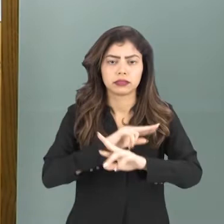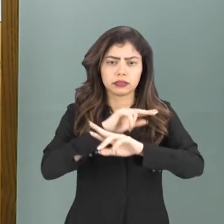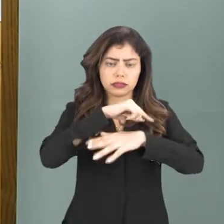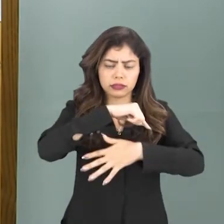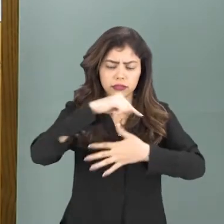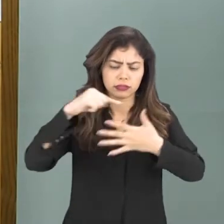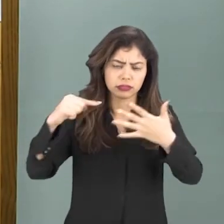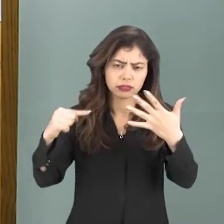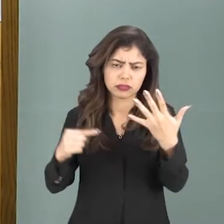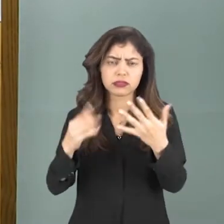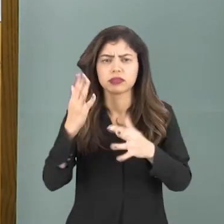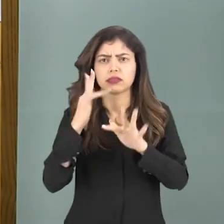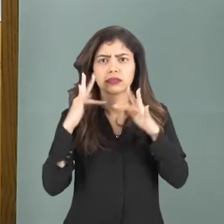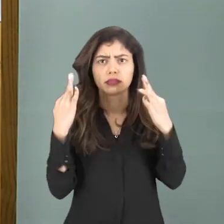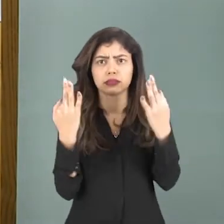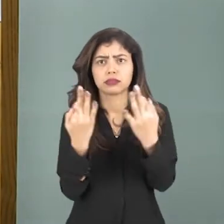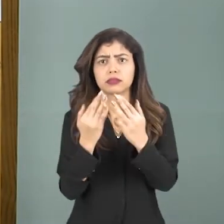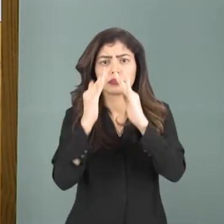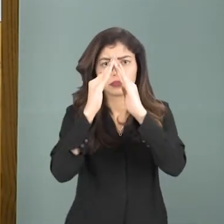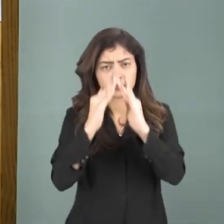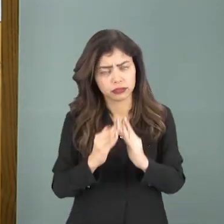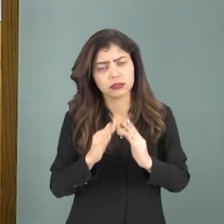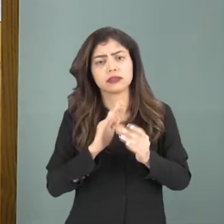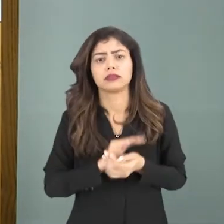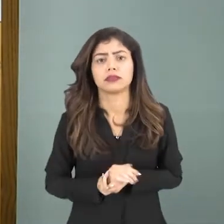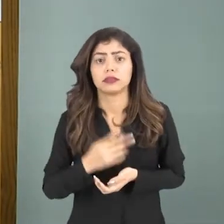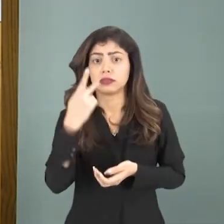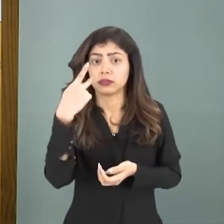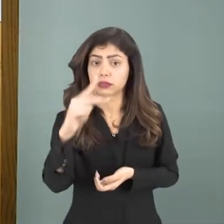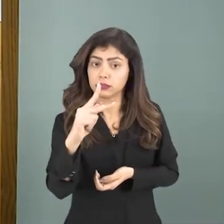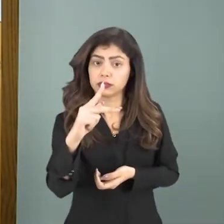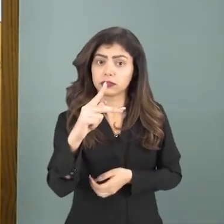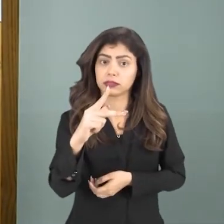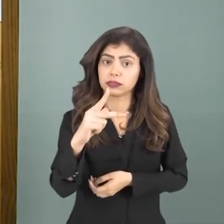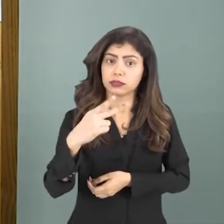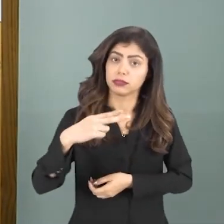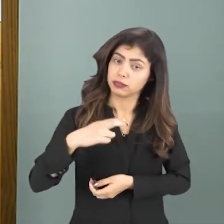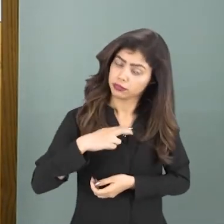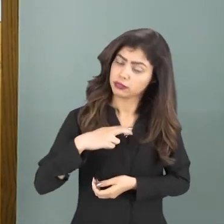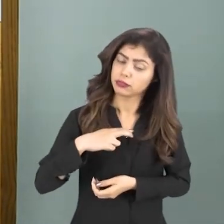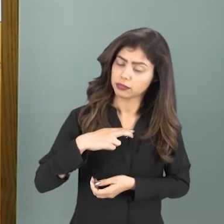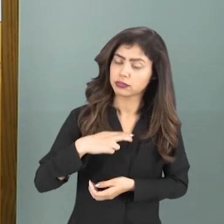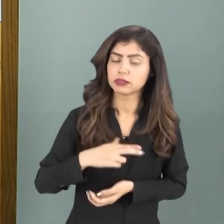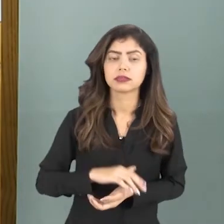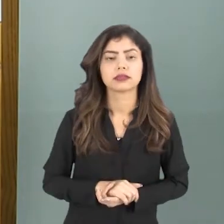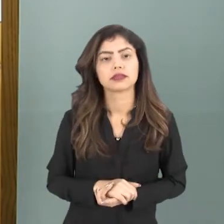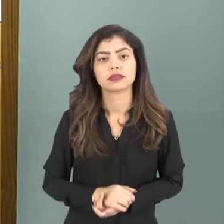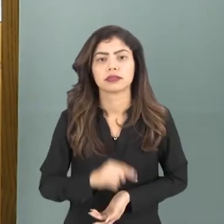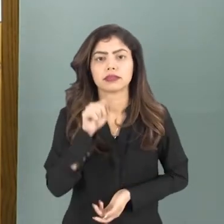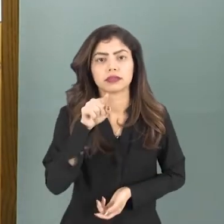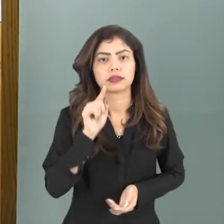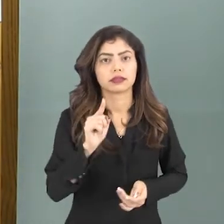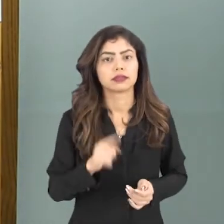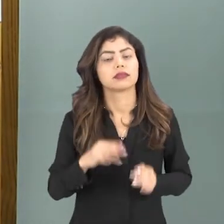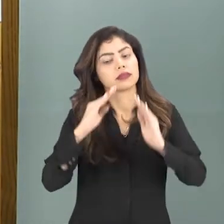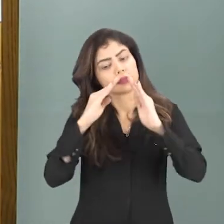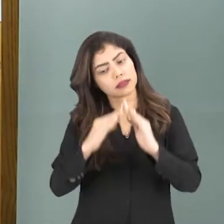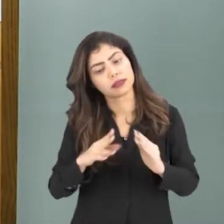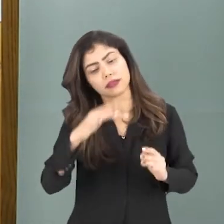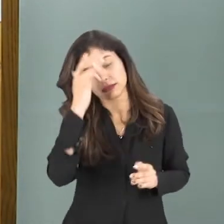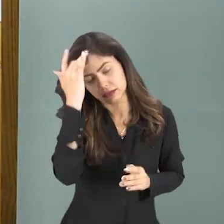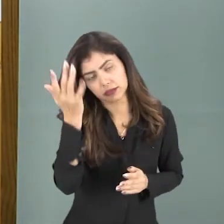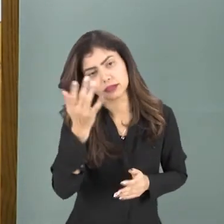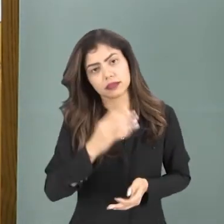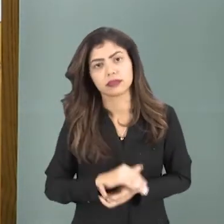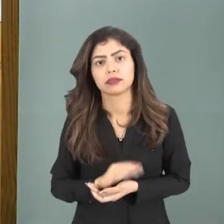várias famílias moram no mesmo prédio, cada uma em seu apartamento. Esse tipo de moradia